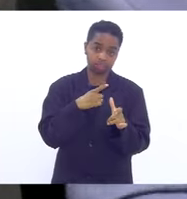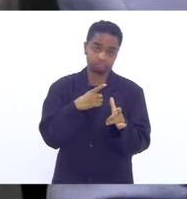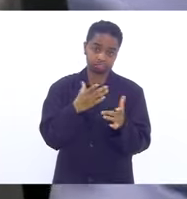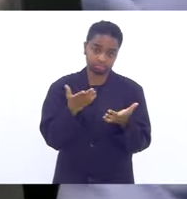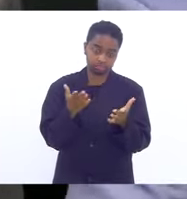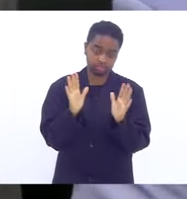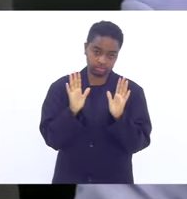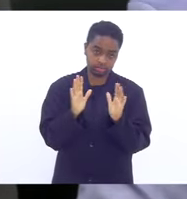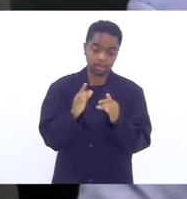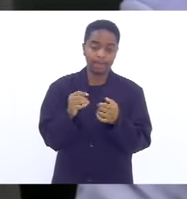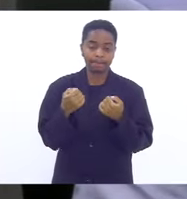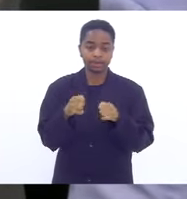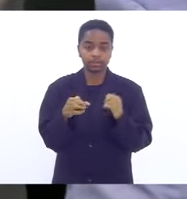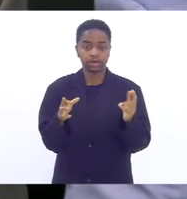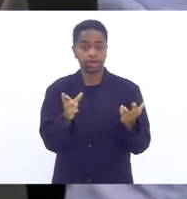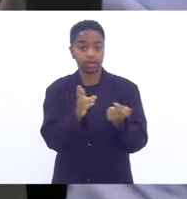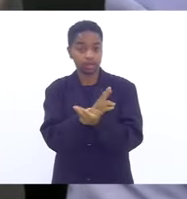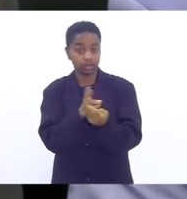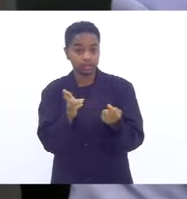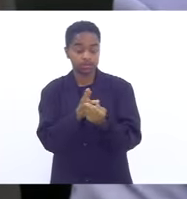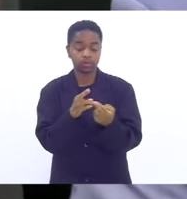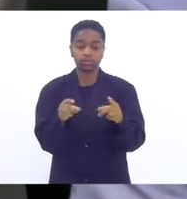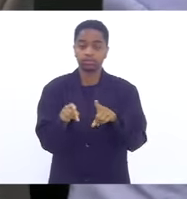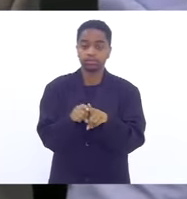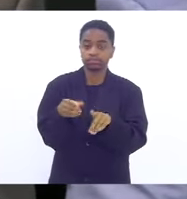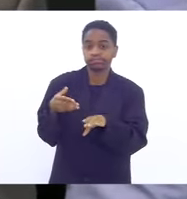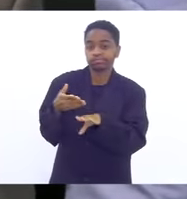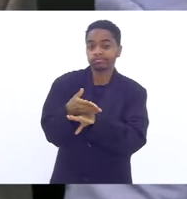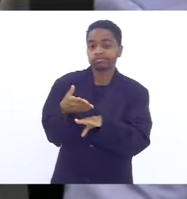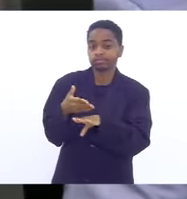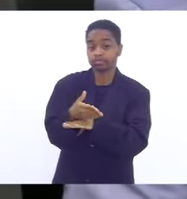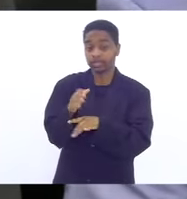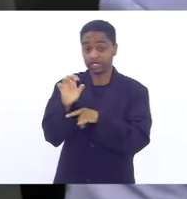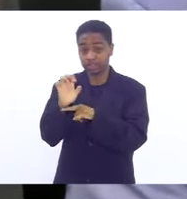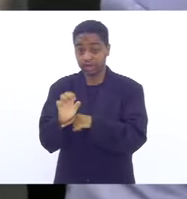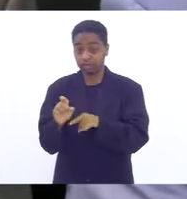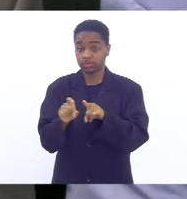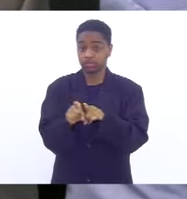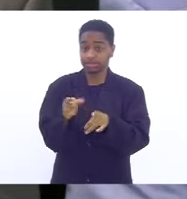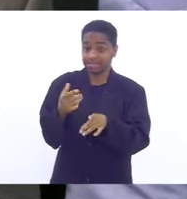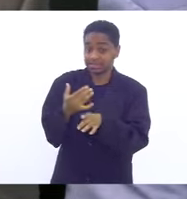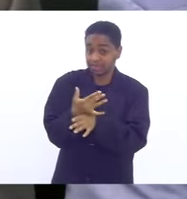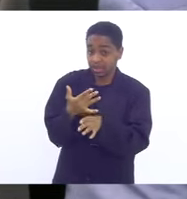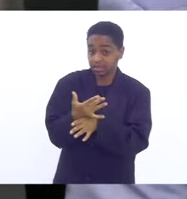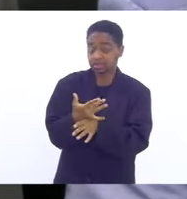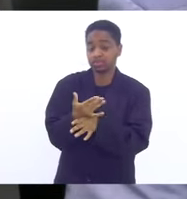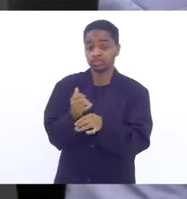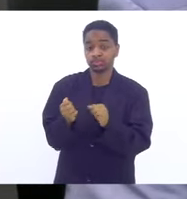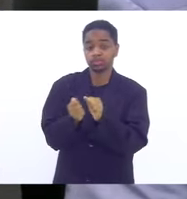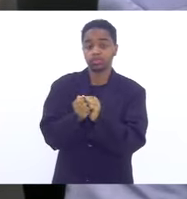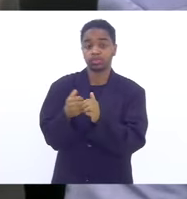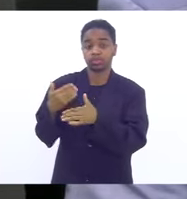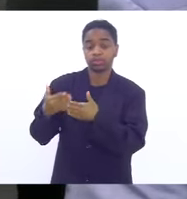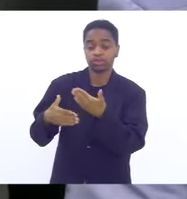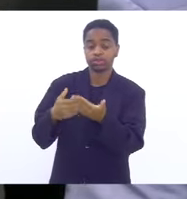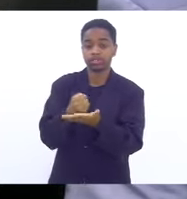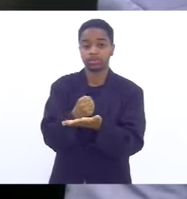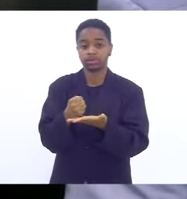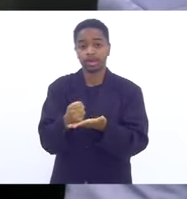menos, essa relação e a participação dos estados e dos municípios no processo de concessão, ele